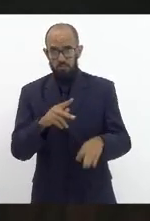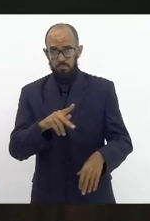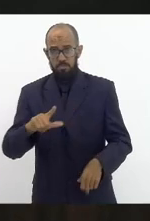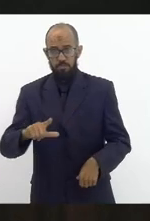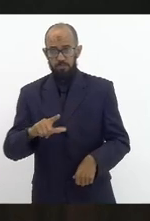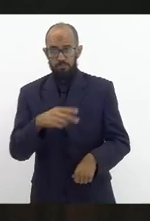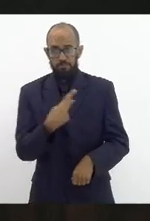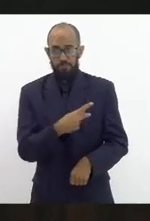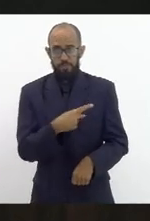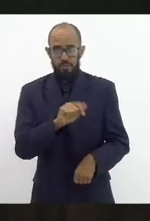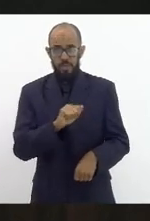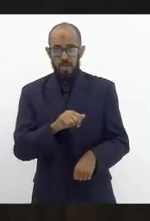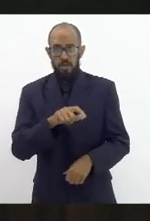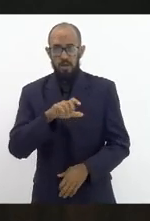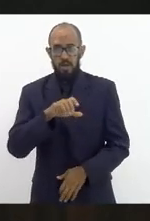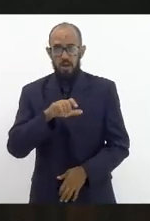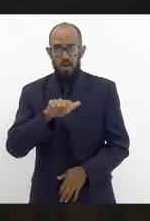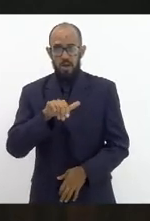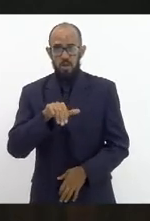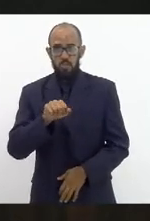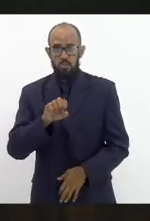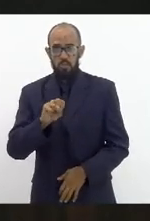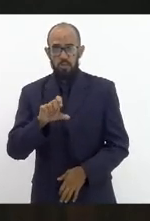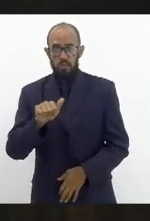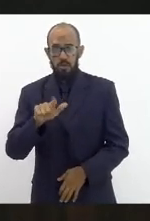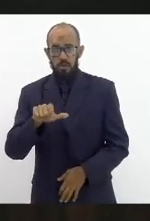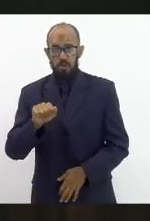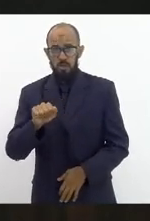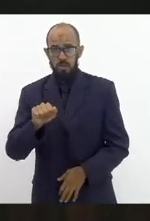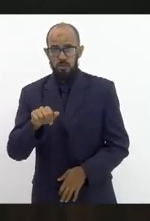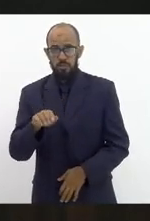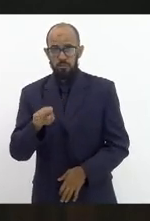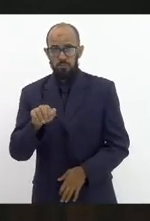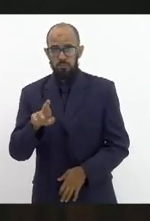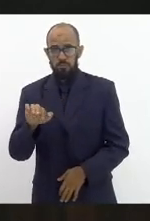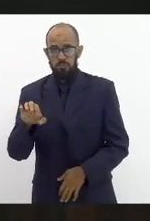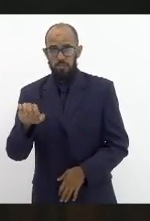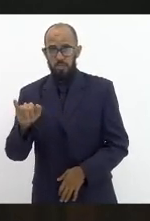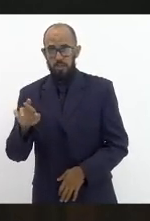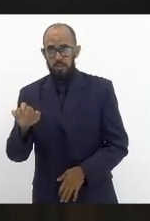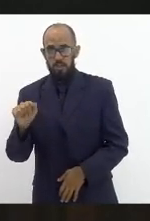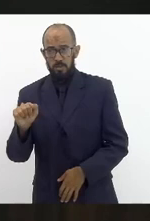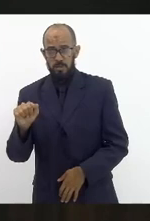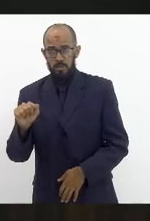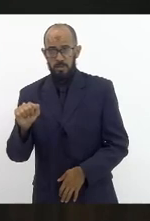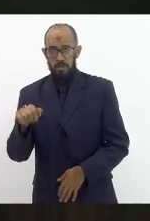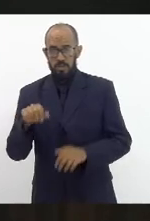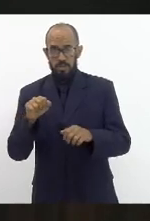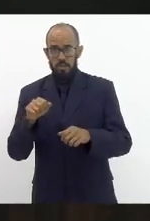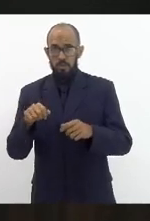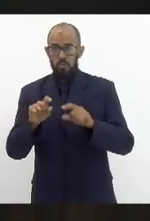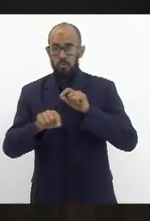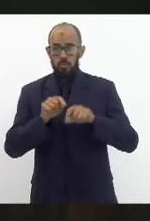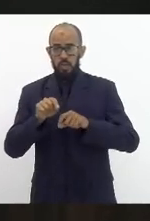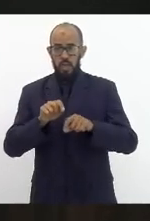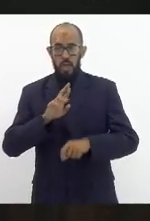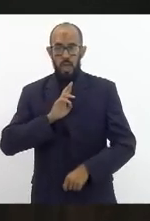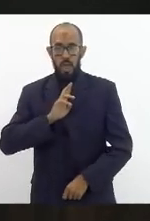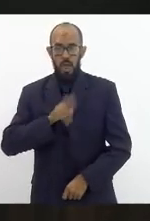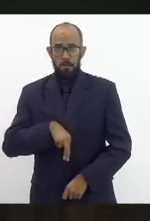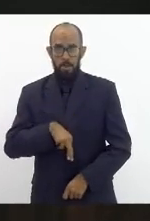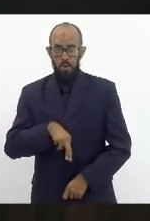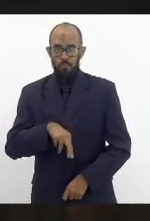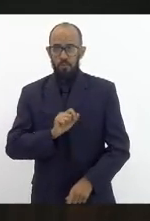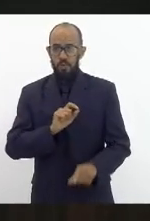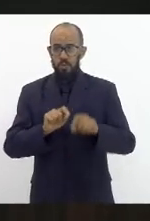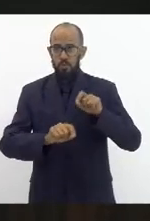barreira, do TAF, não é isso? Da cláusula de barreira? Da cláusula de barreira, que reprova, Márcio, a cláusula de